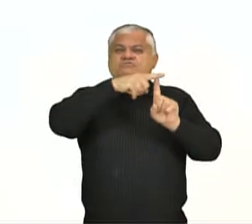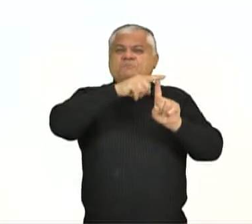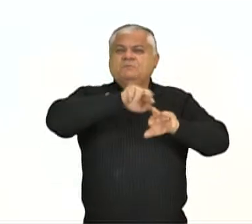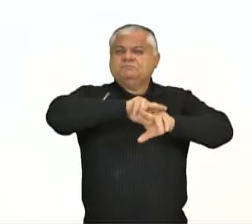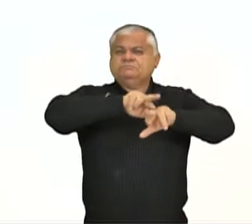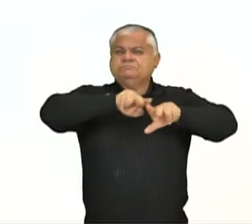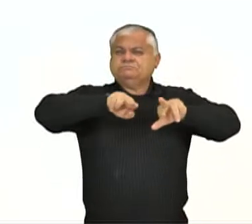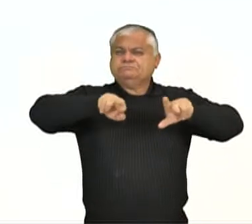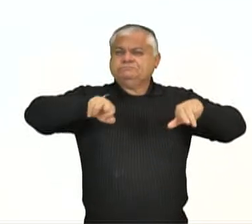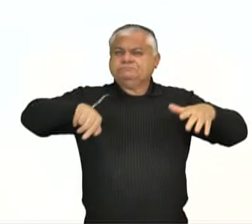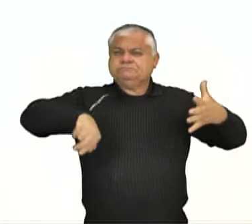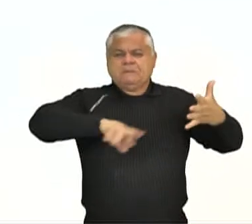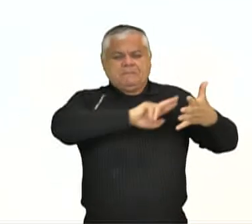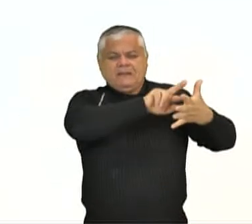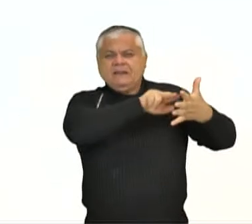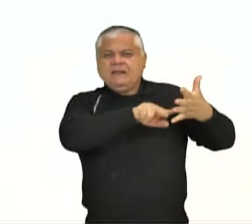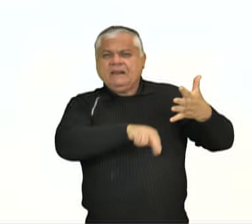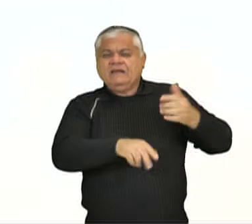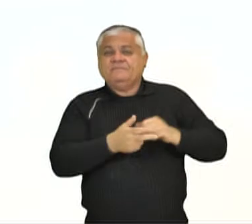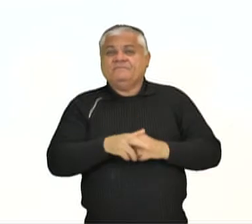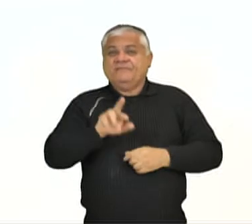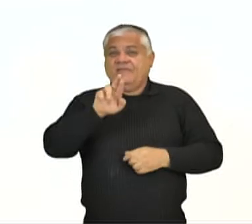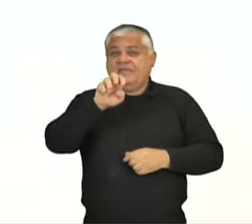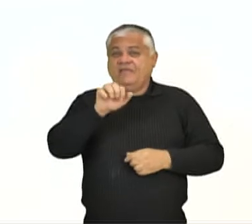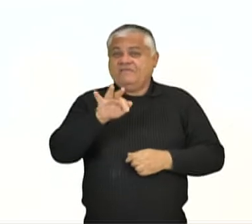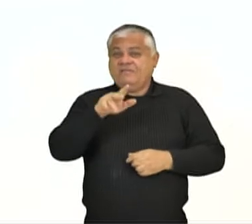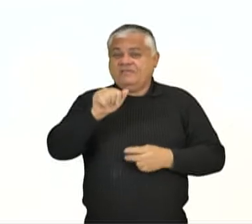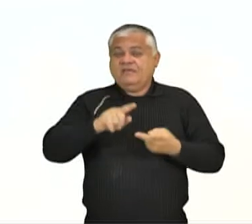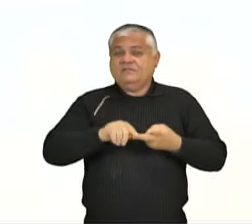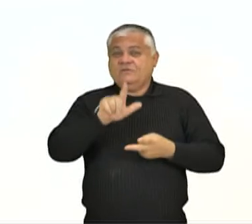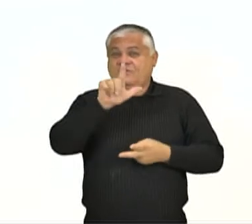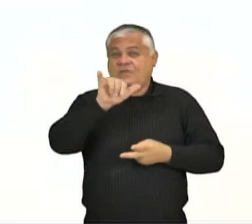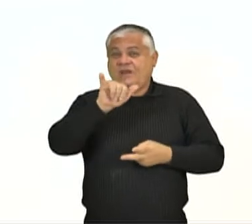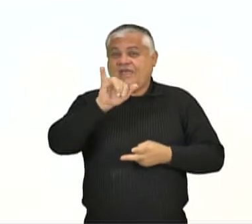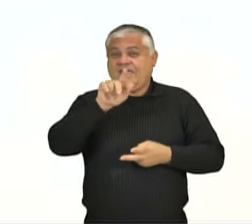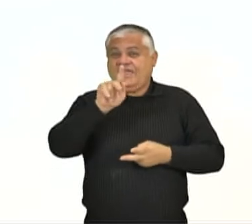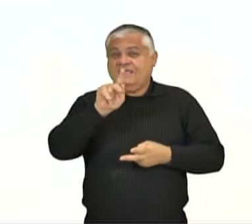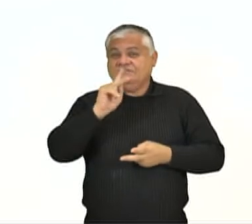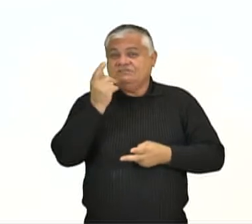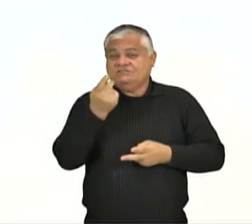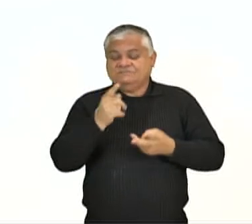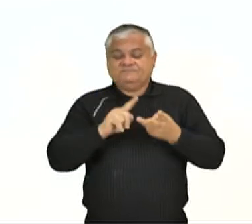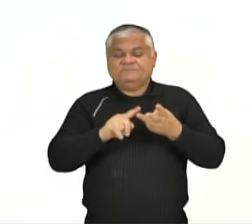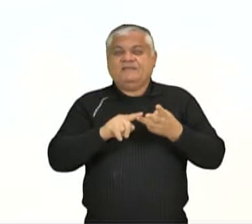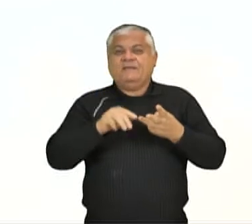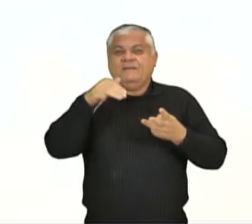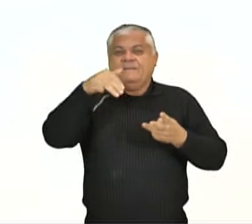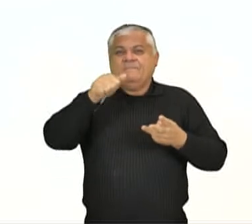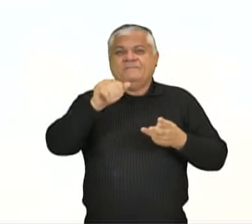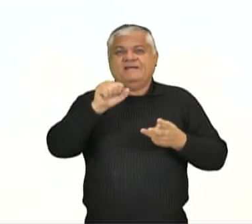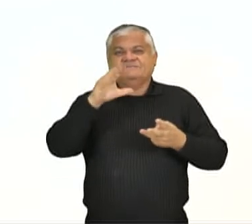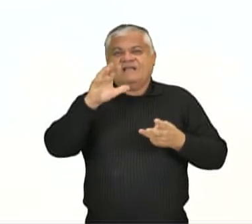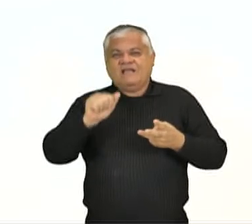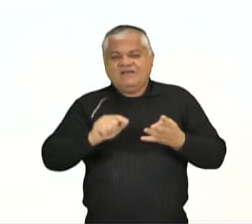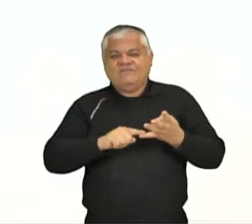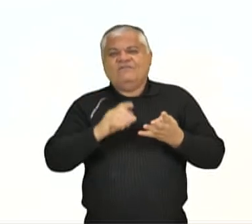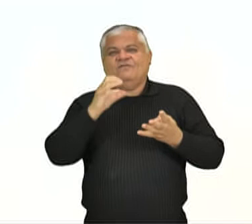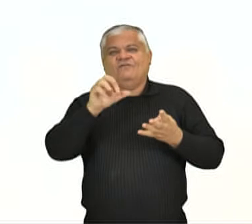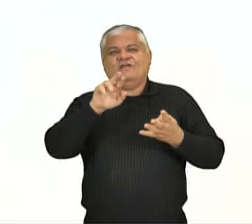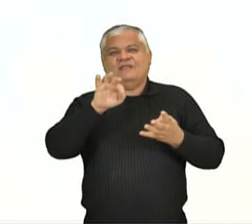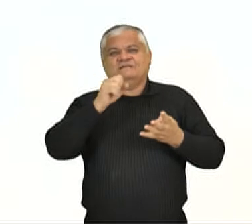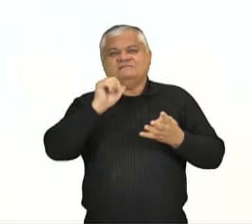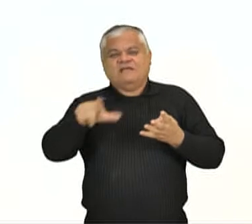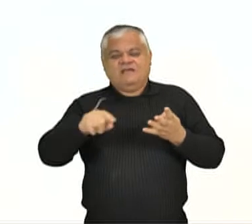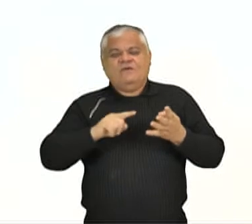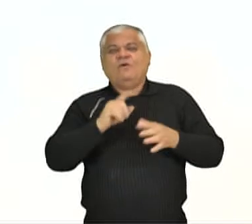açúcar, professora, o refinado, o light, o demerara, o mascavo, o cristal, o